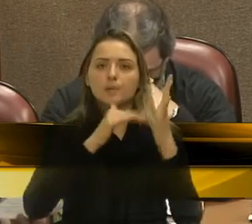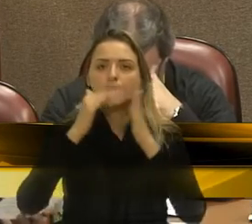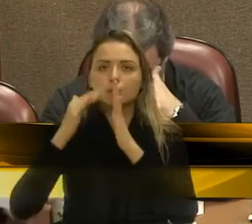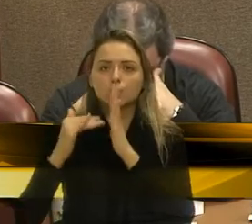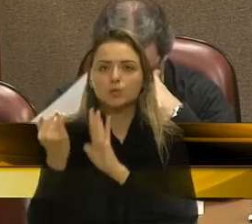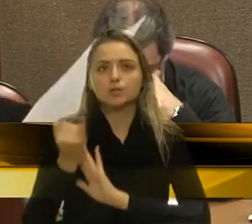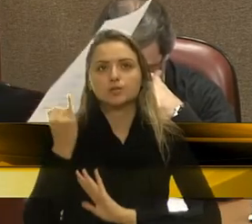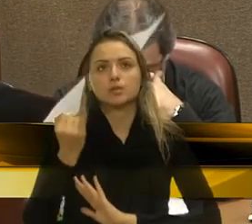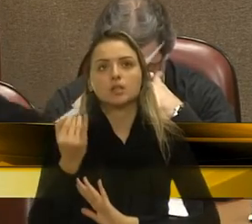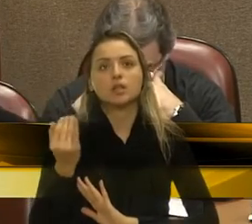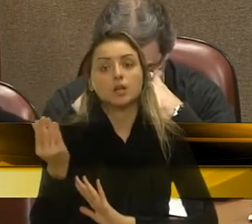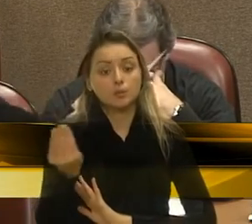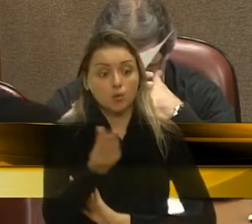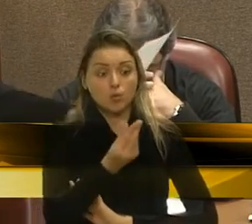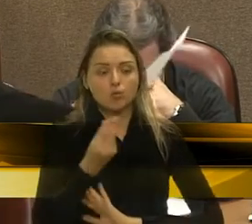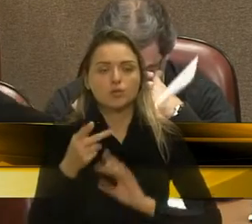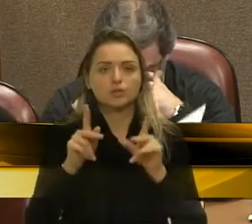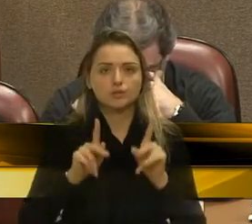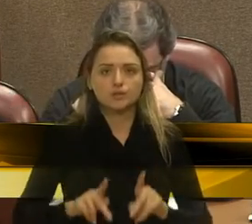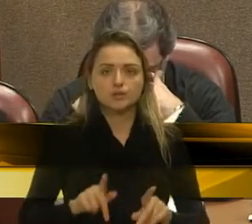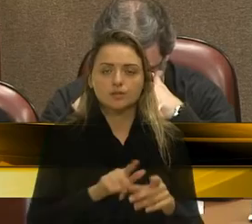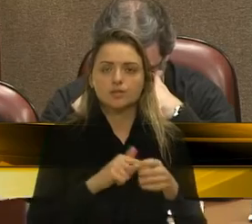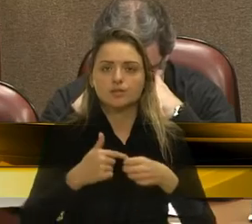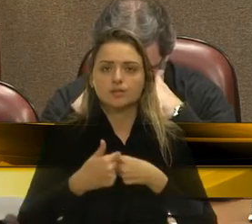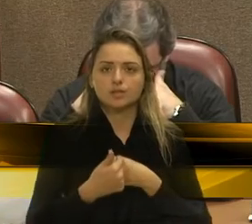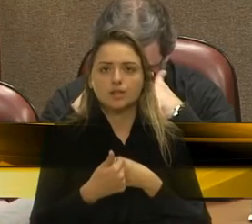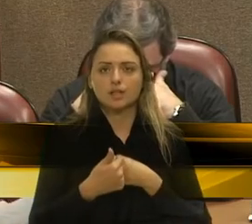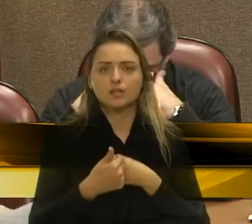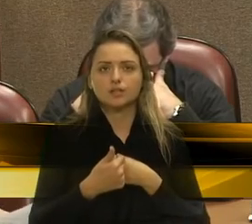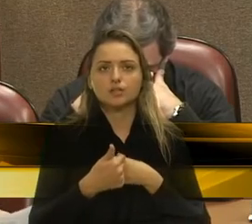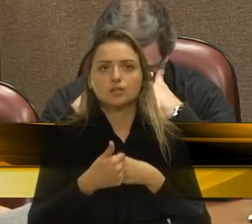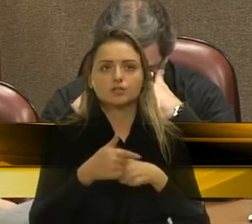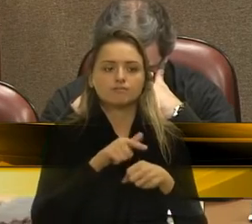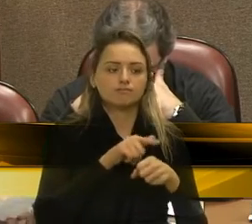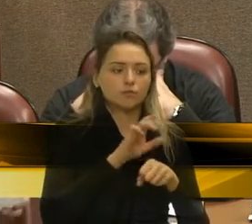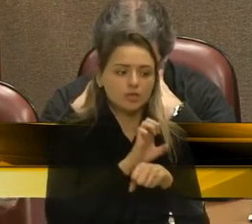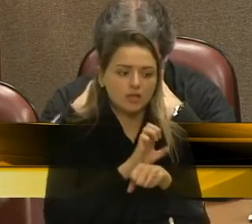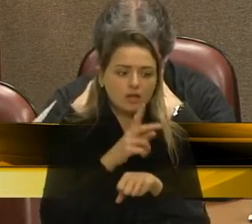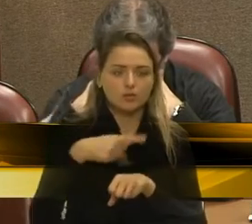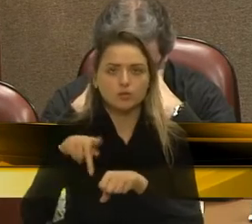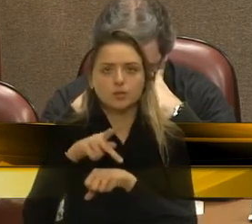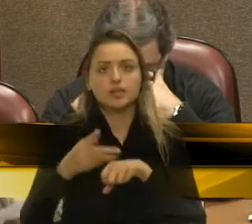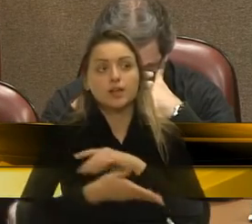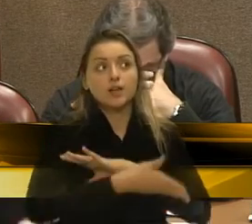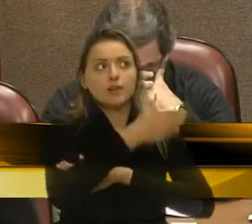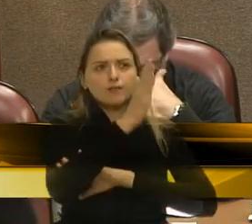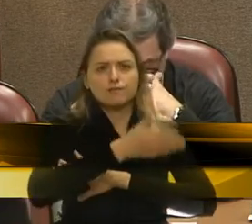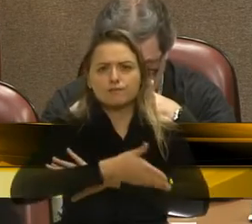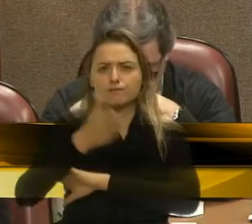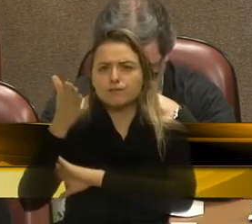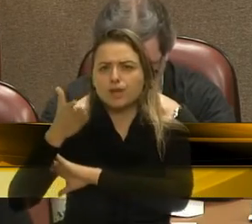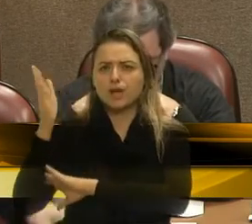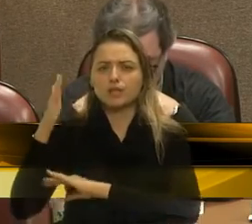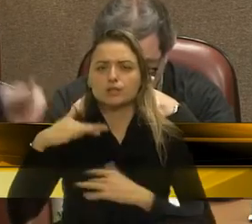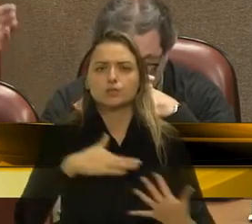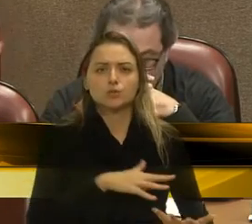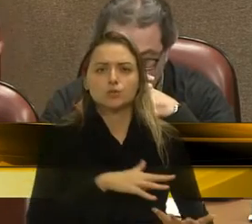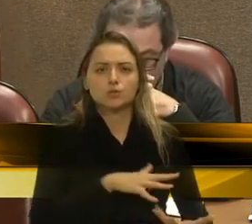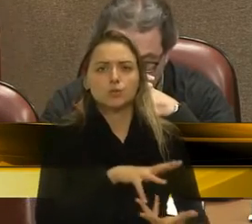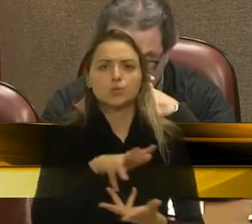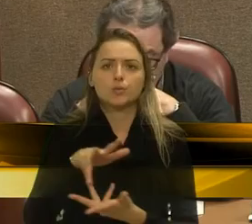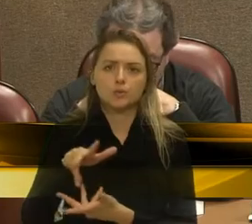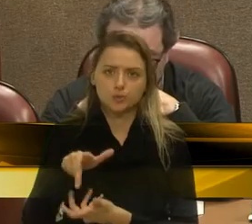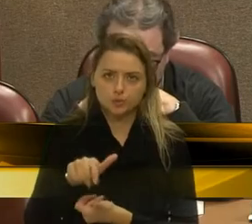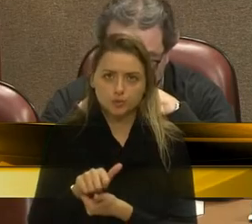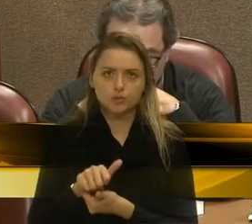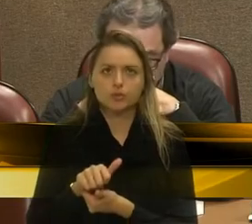nós, né, muitas pessoas da nossa cidade, do nosso estado, do nosso país, viajam, vereador Périco, o mundo inteiro,